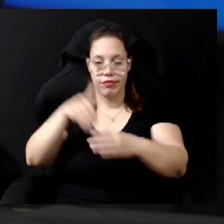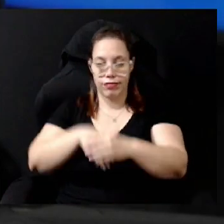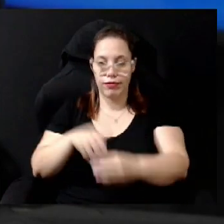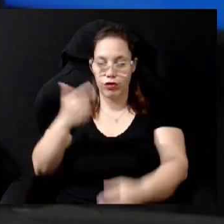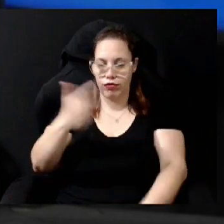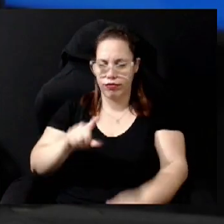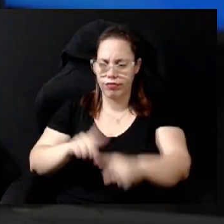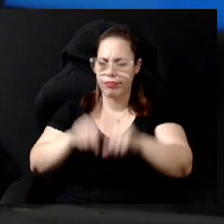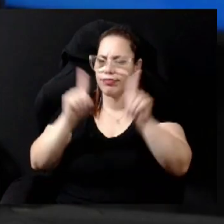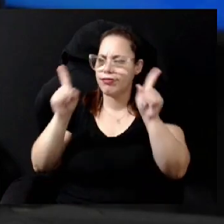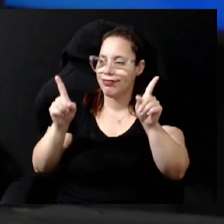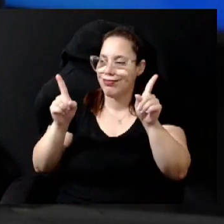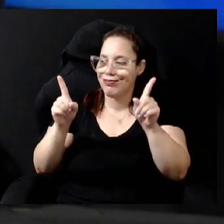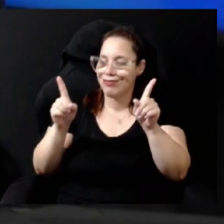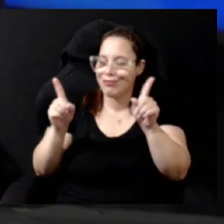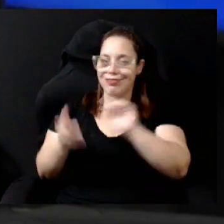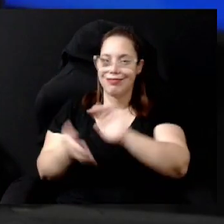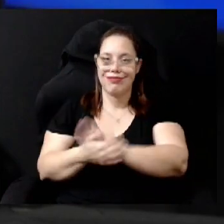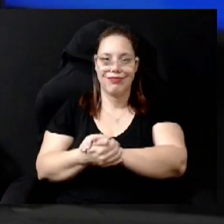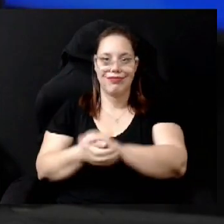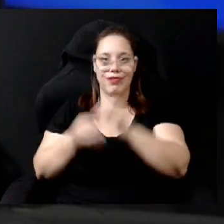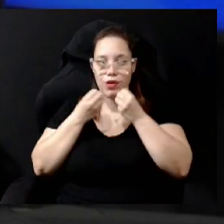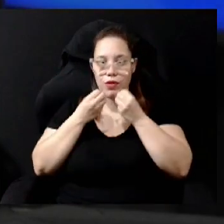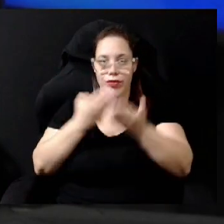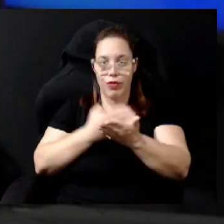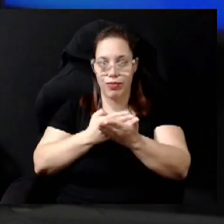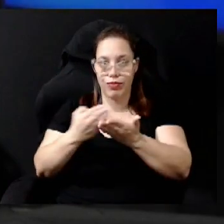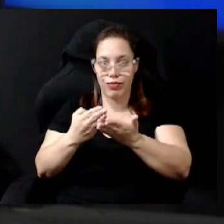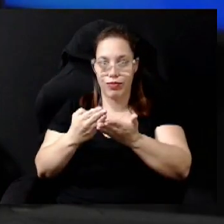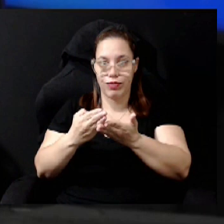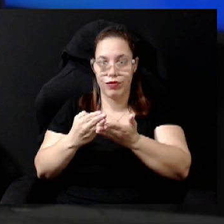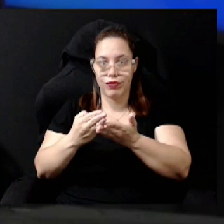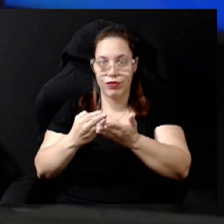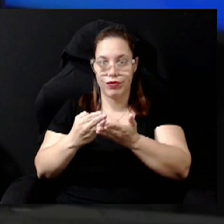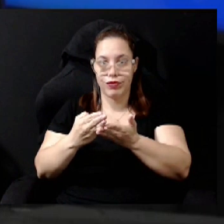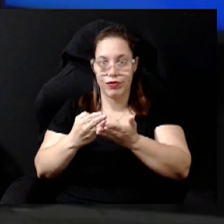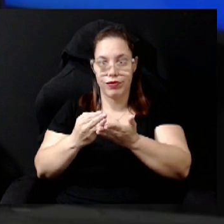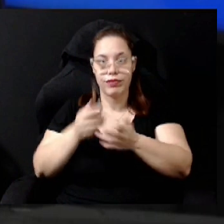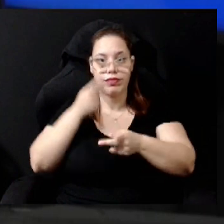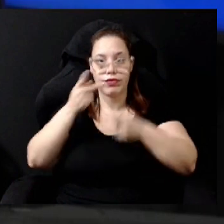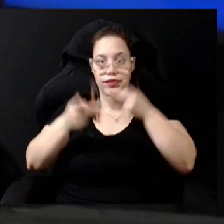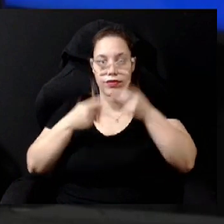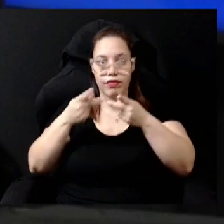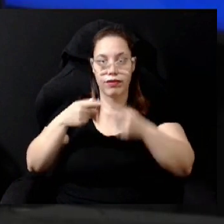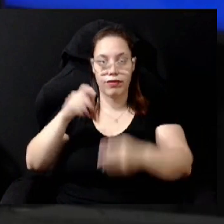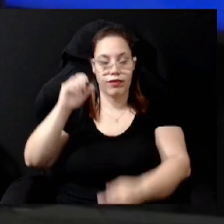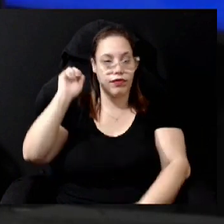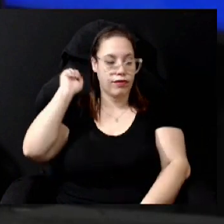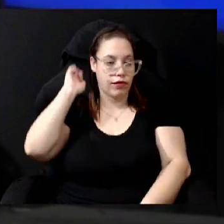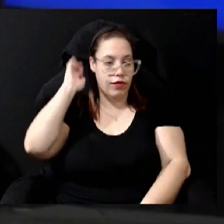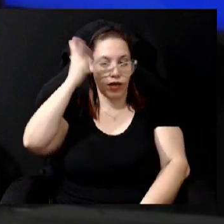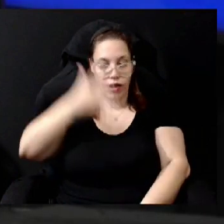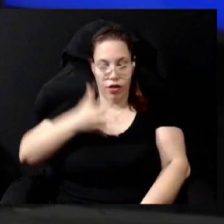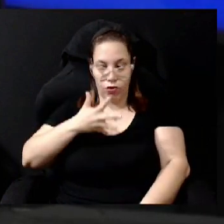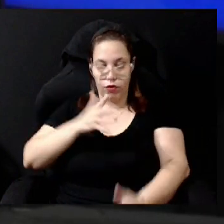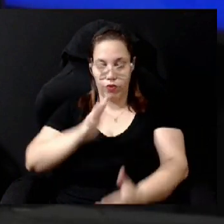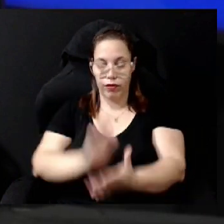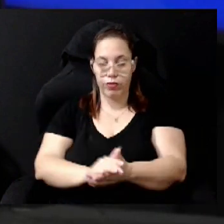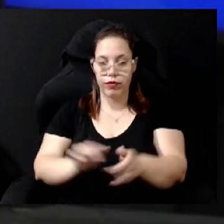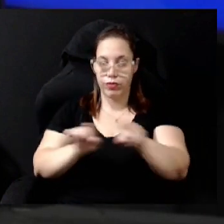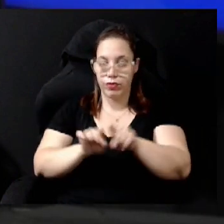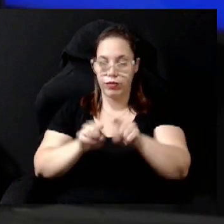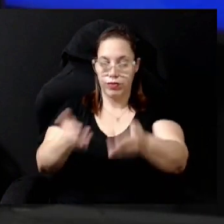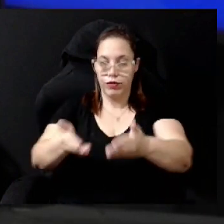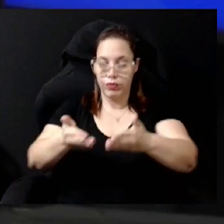de praxe, bem no comecinho do nosso podcast, eu vou fazer a minha auto e audiodescrição e também já convido o vereador a